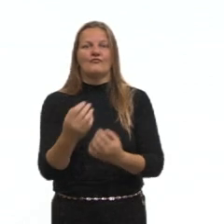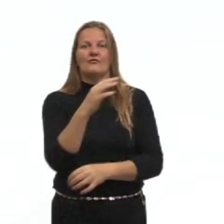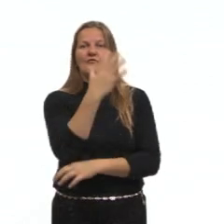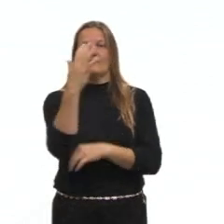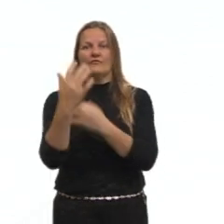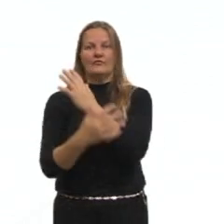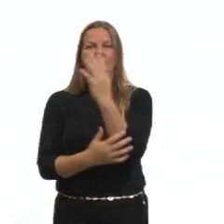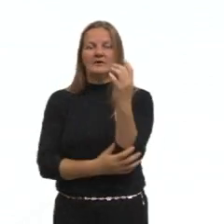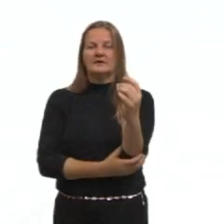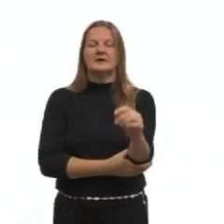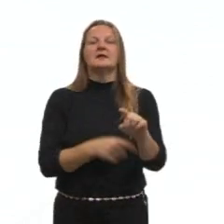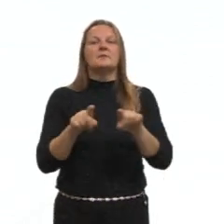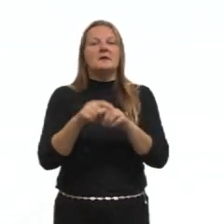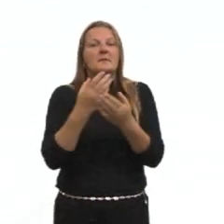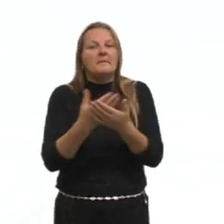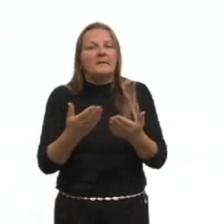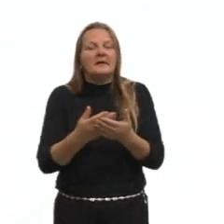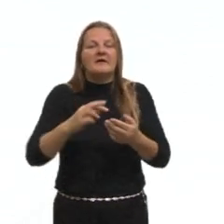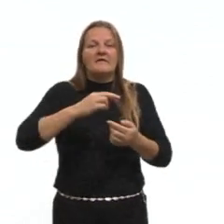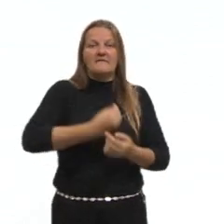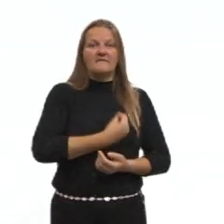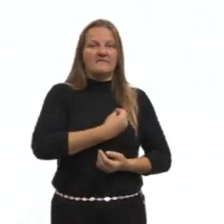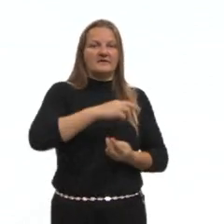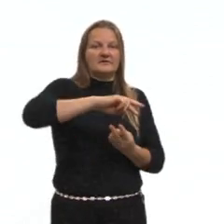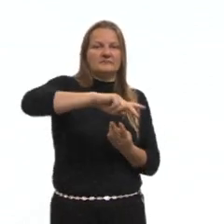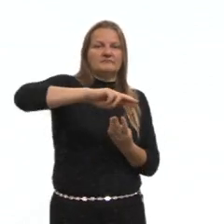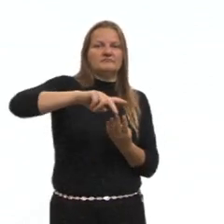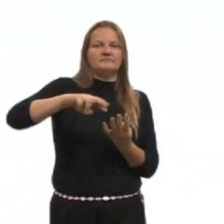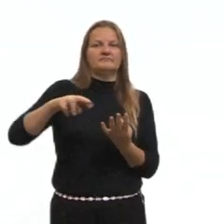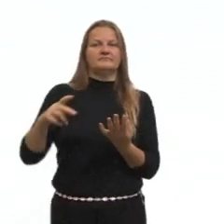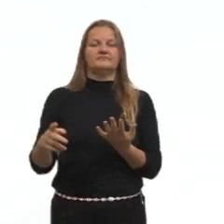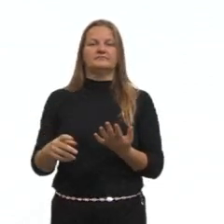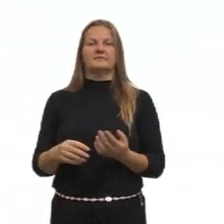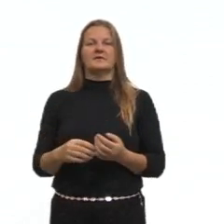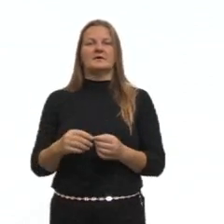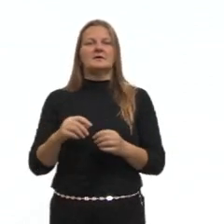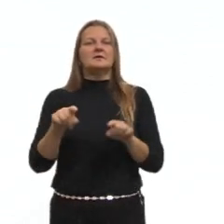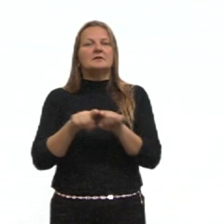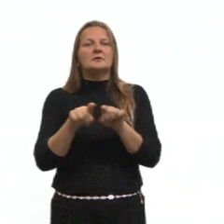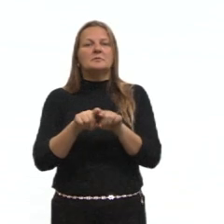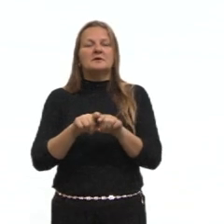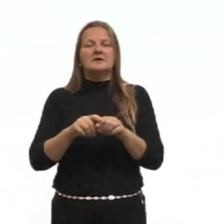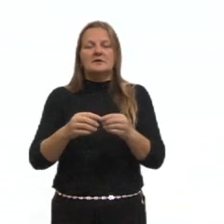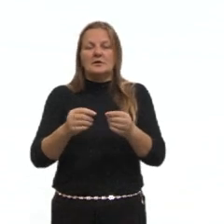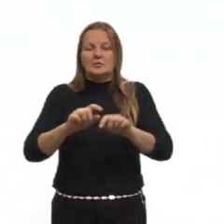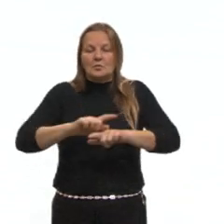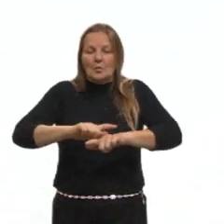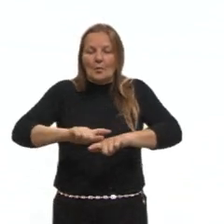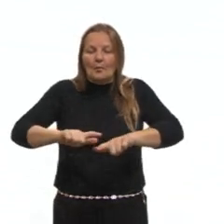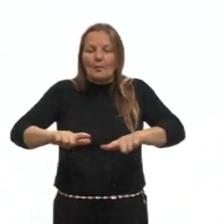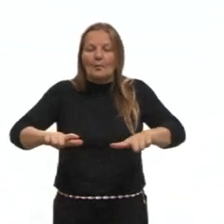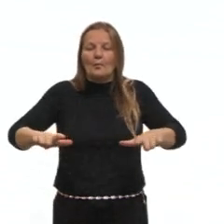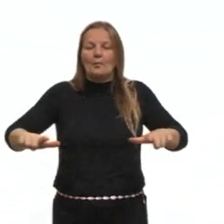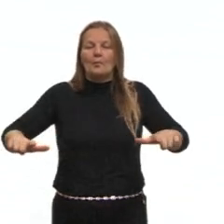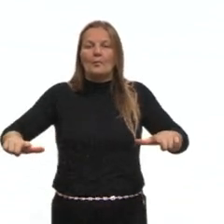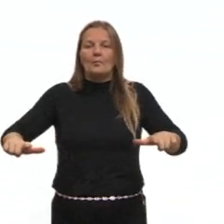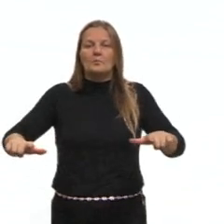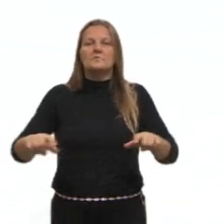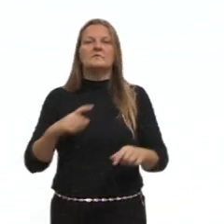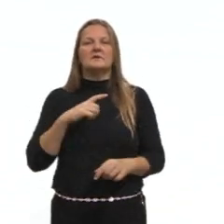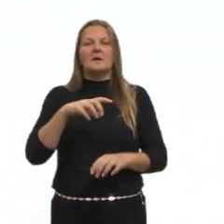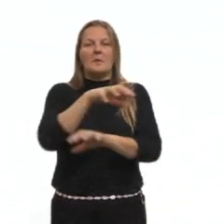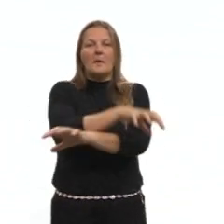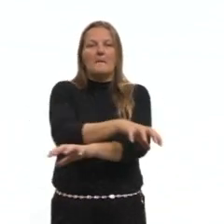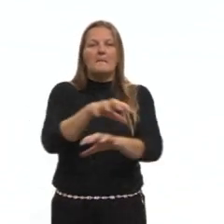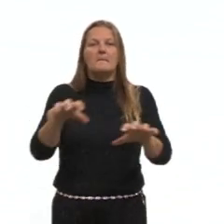biodiversidade também ocorre a certificação dos oceanos e a desertificação de alguns biomas e